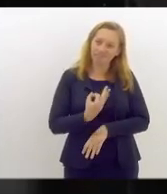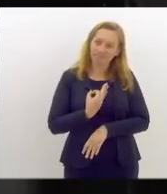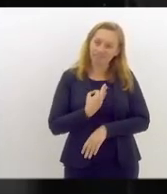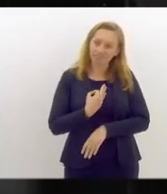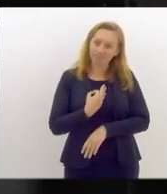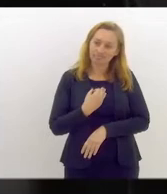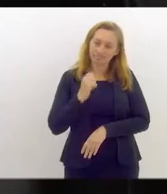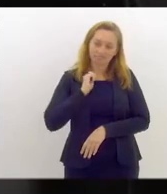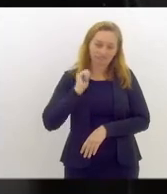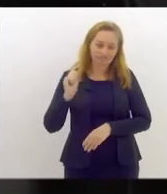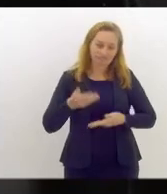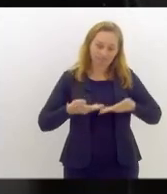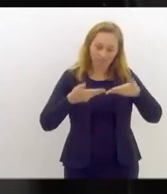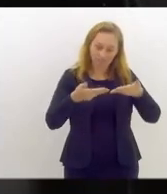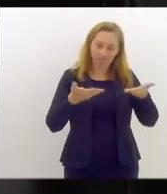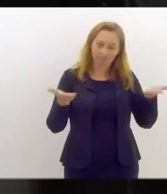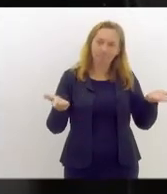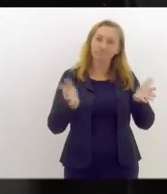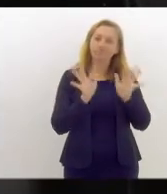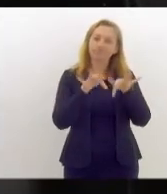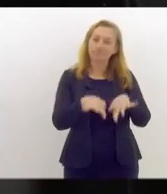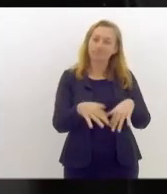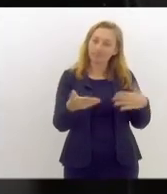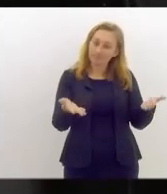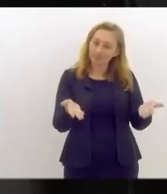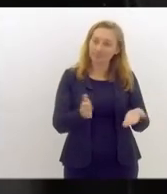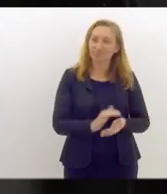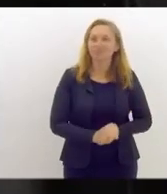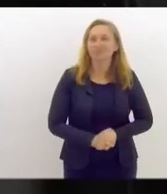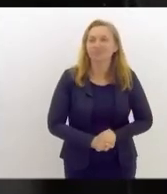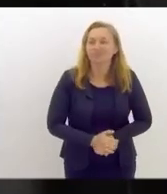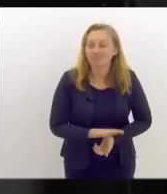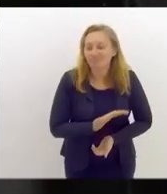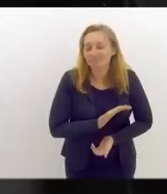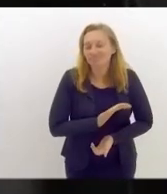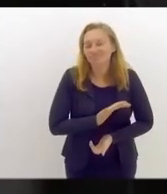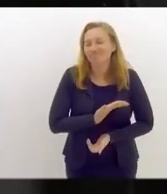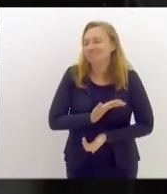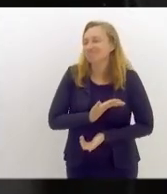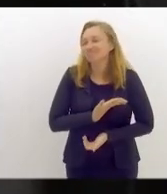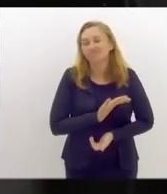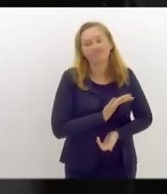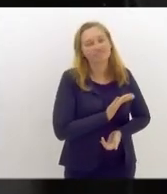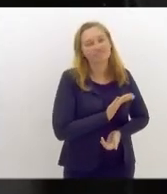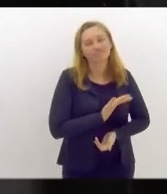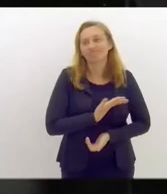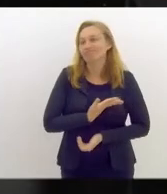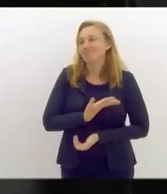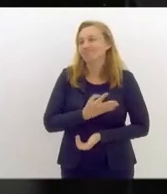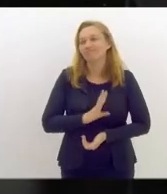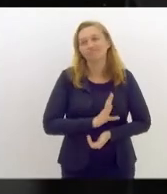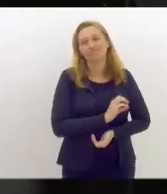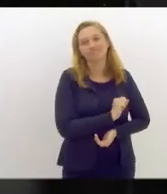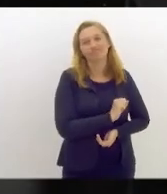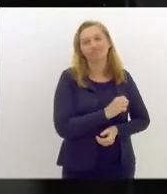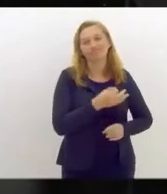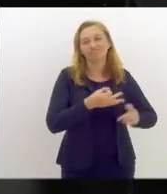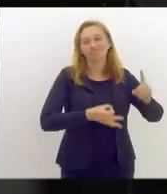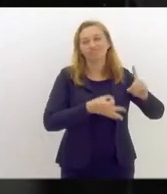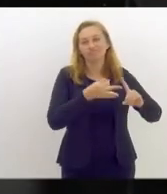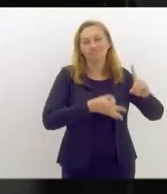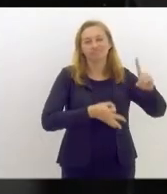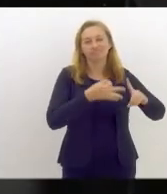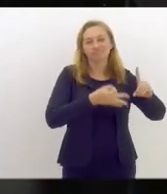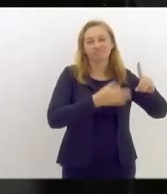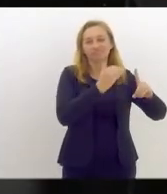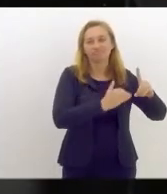que ele está sendo dada por fim o meu amigo muito querido Desembargador Luciano